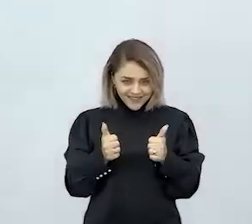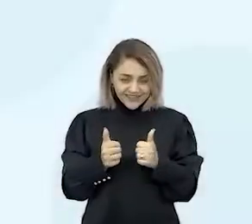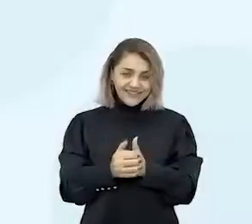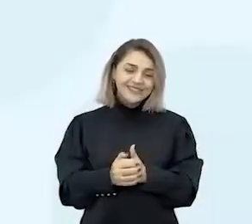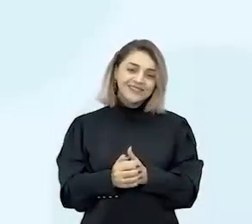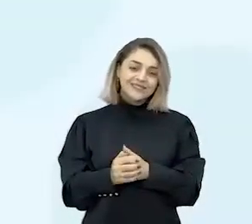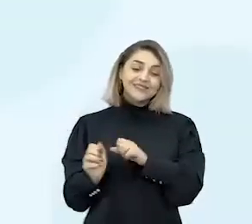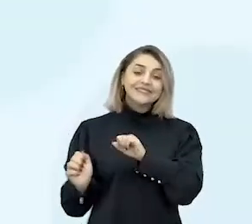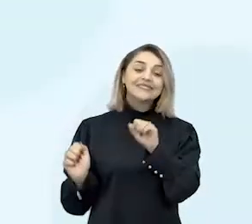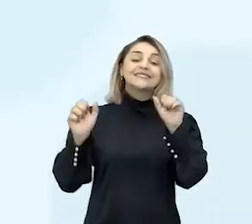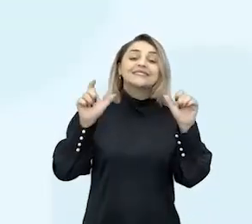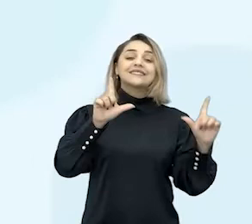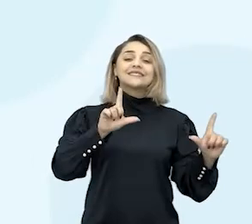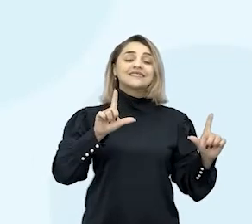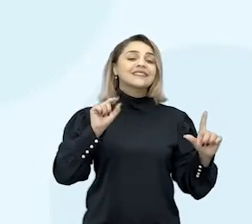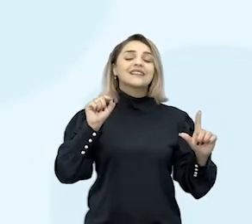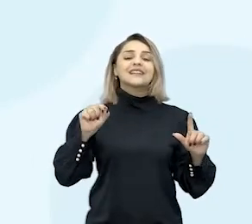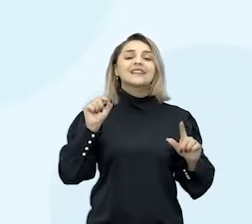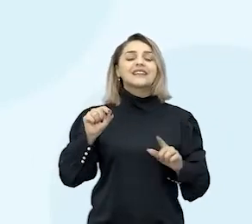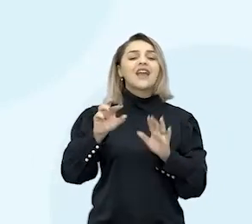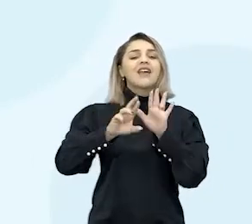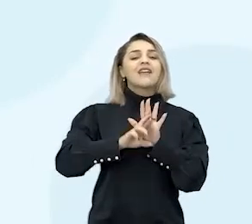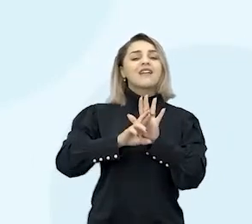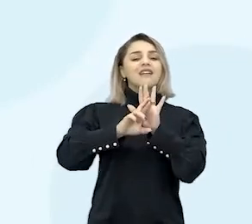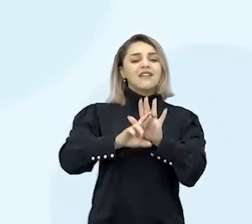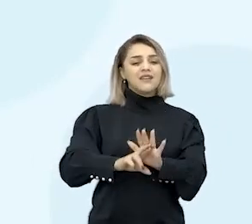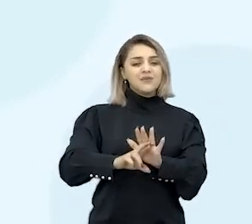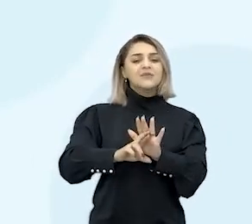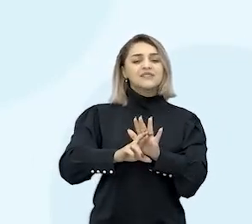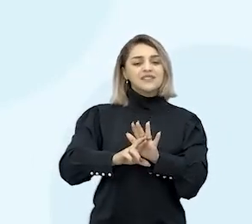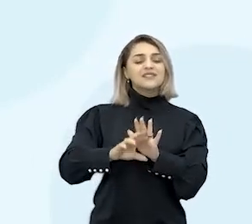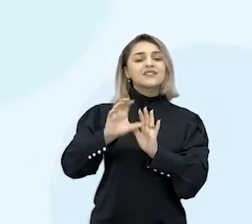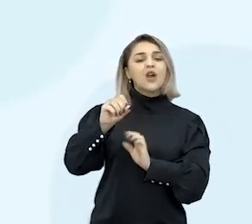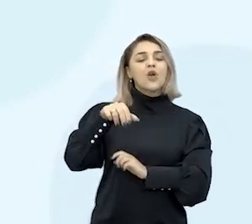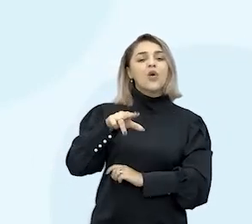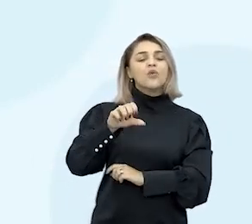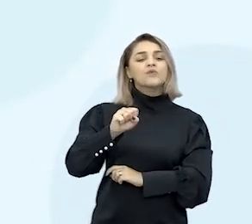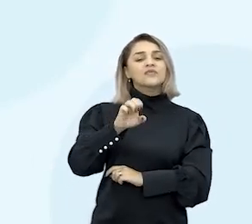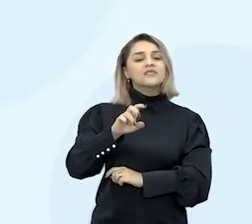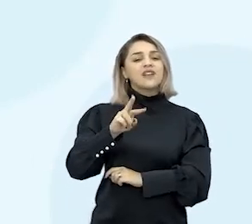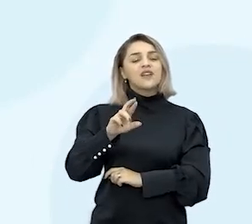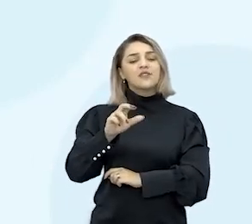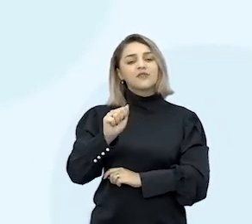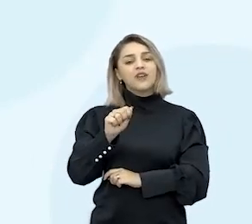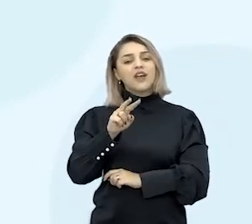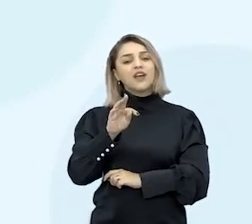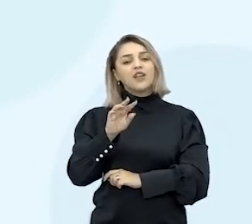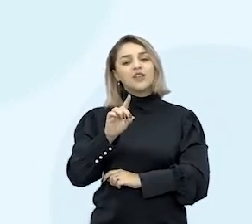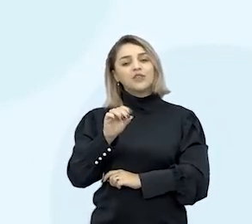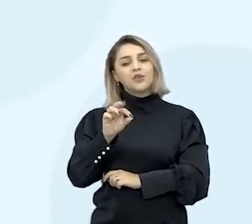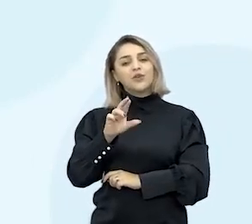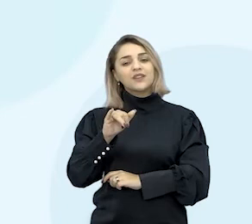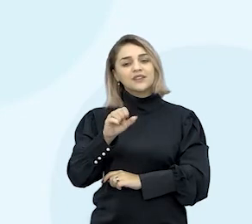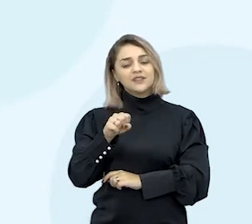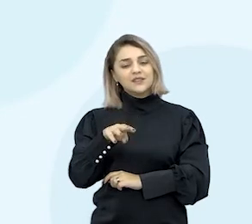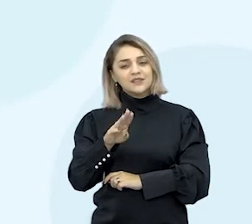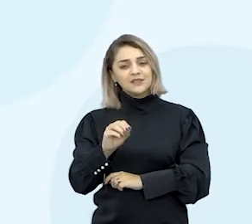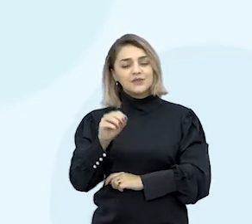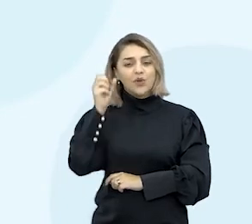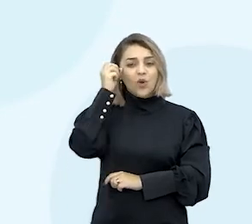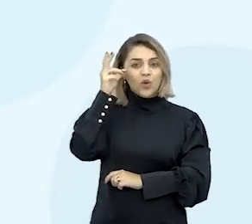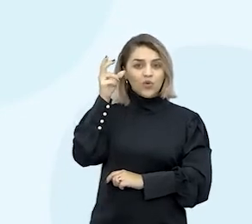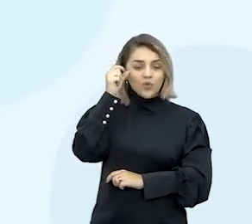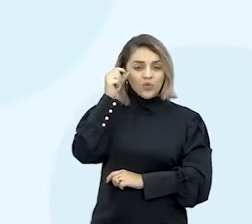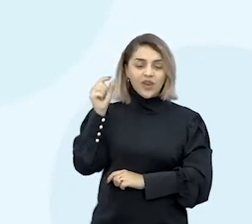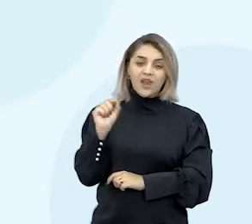só. Quem representa o conservadorismo cultural na atualidade? A gente vai estar aqui daqui a pouco no meio de interação. Se você quiser participar conosco, fique à vontade,